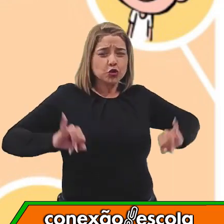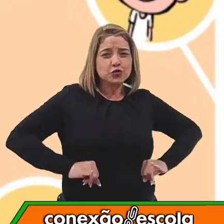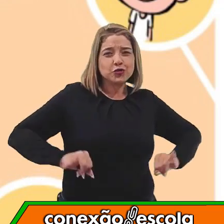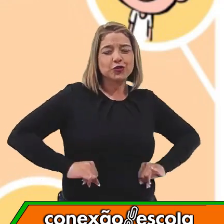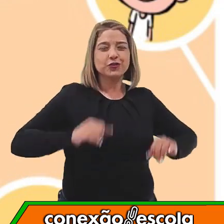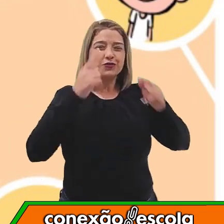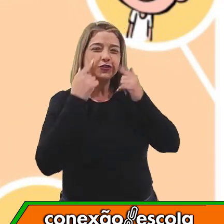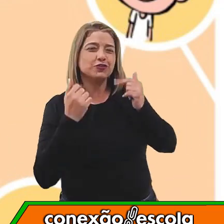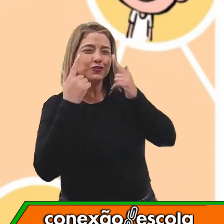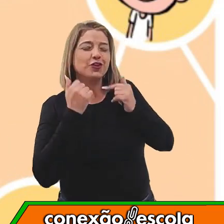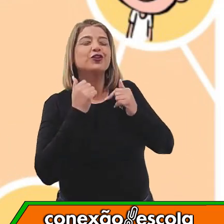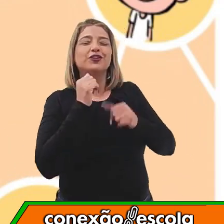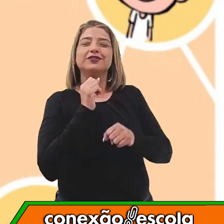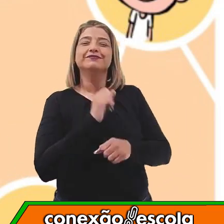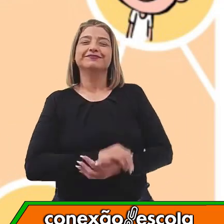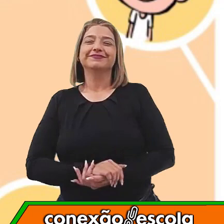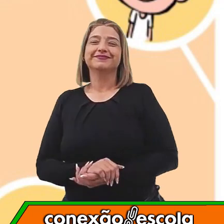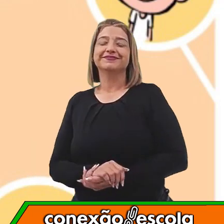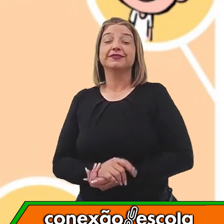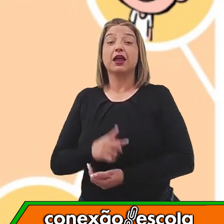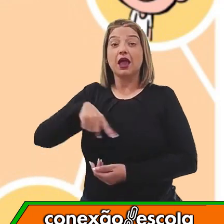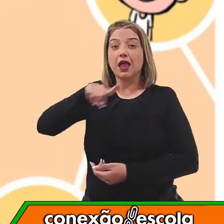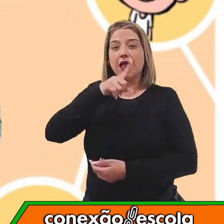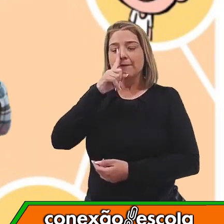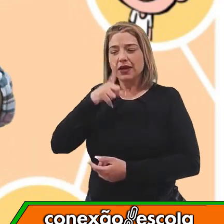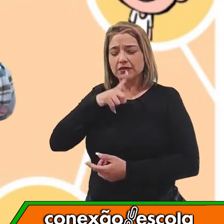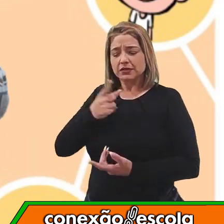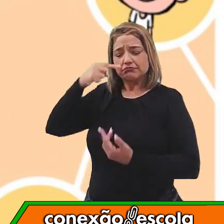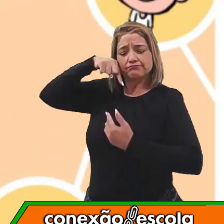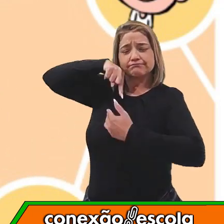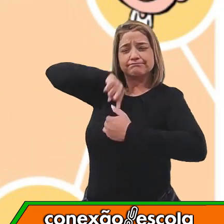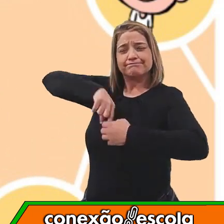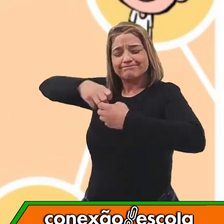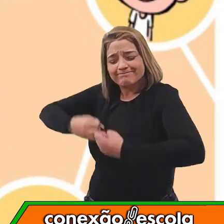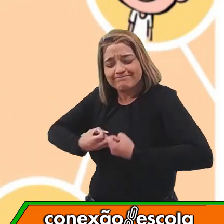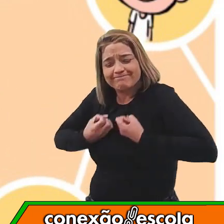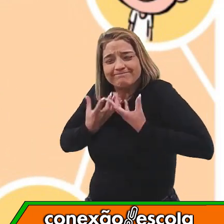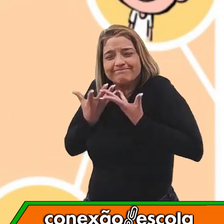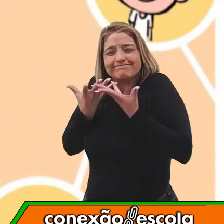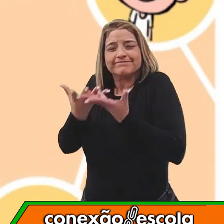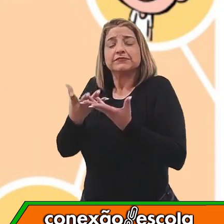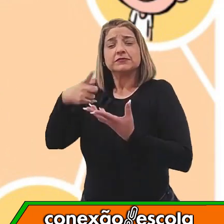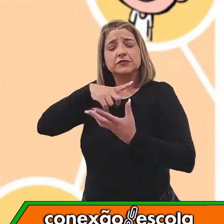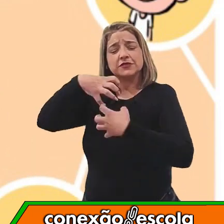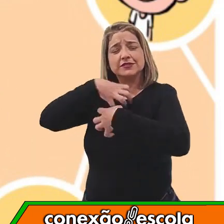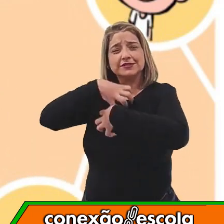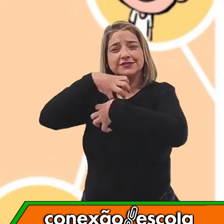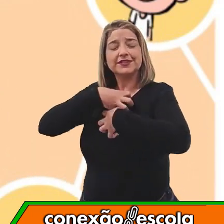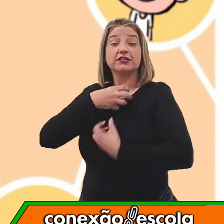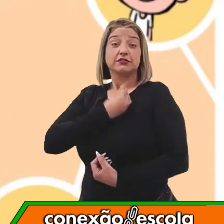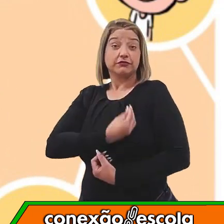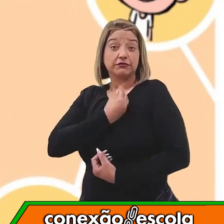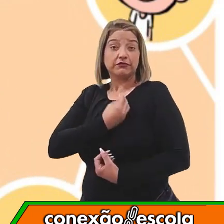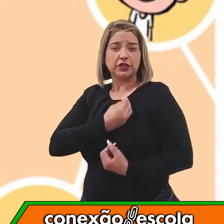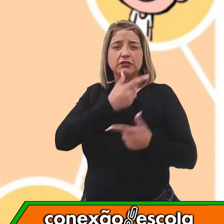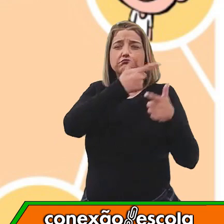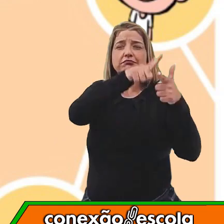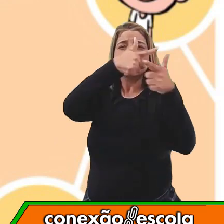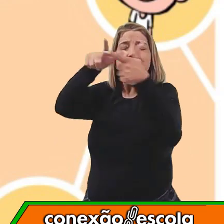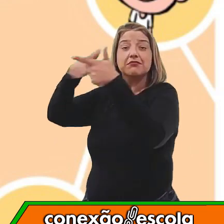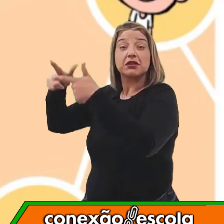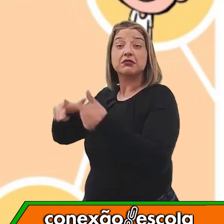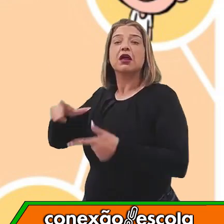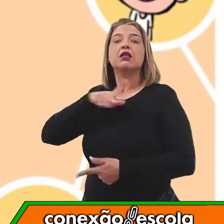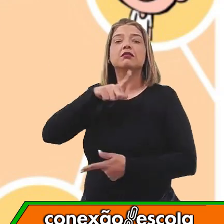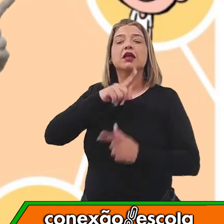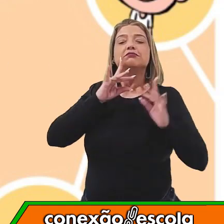esperado. Ela vem do corpo da gente, do lugar de quem sente, das coisas da vida, do que passa e não